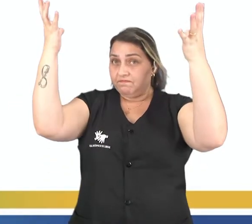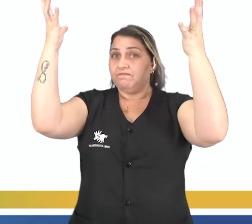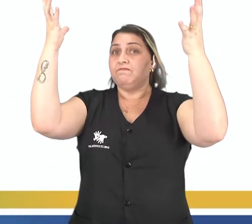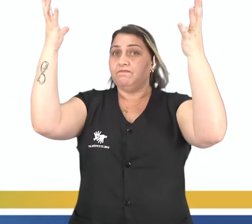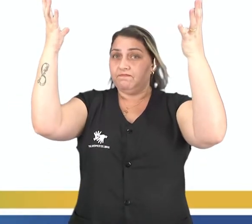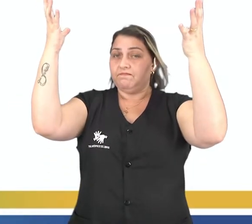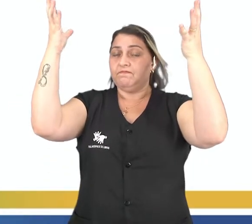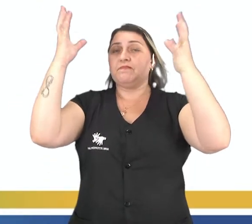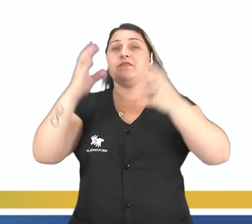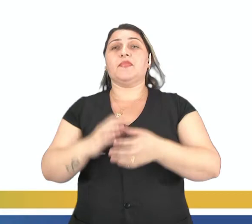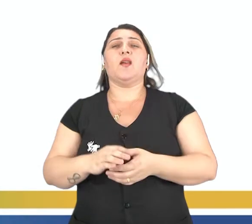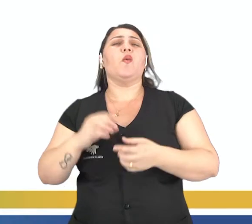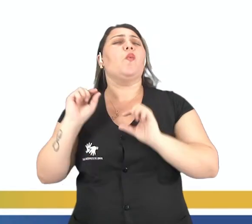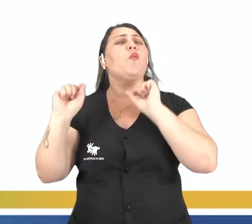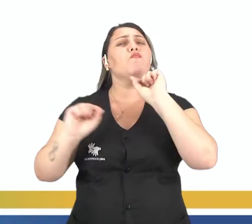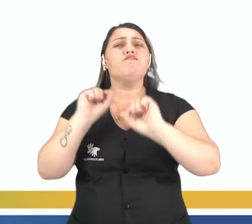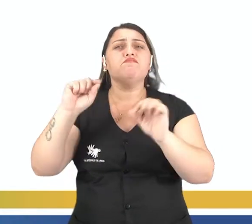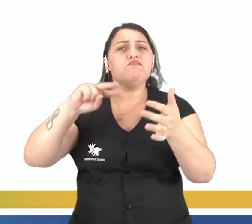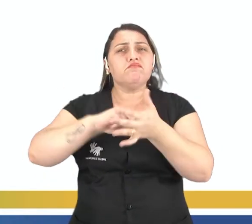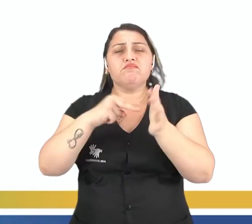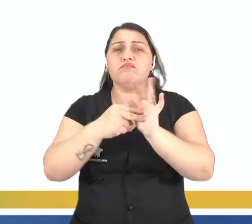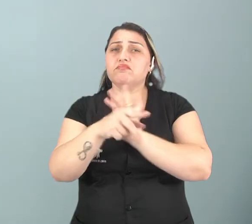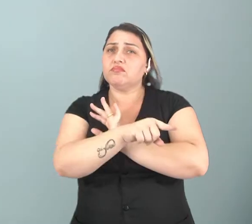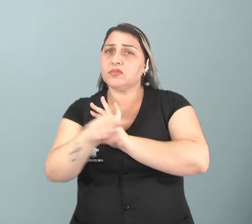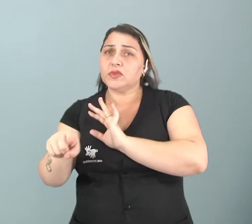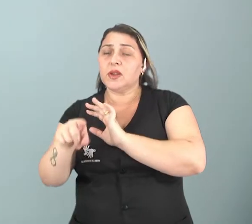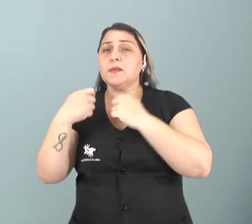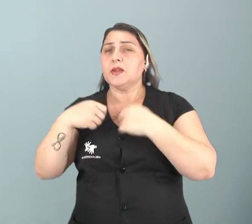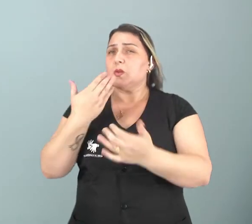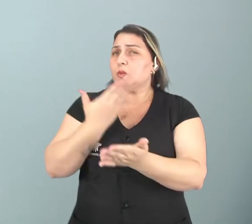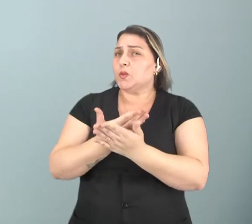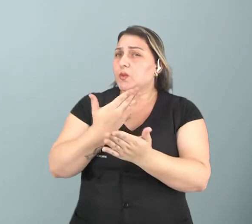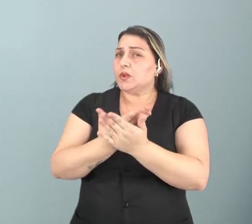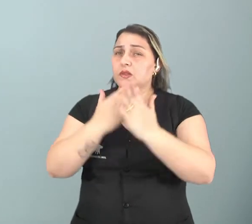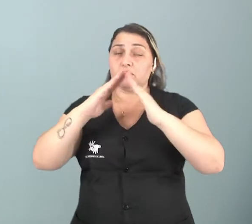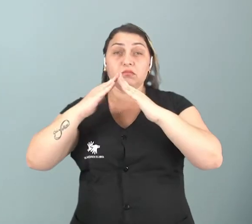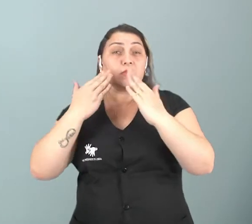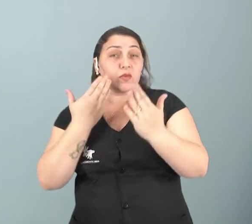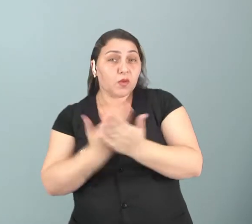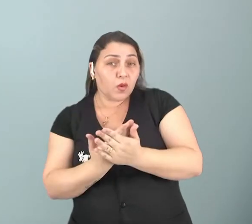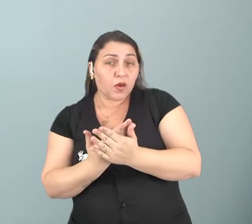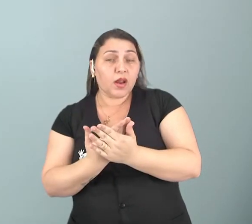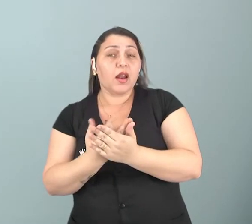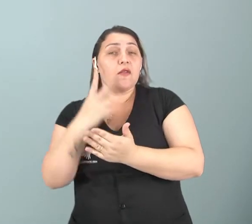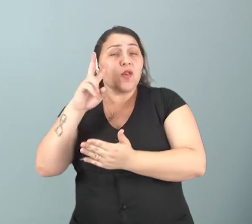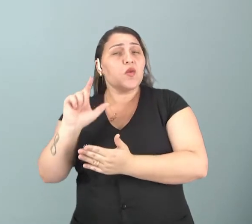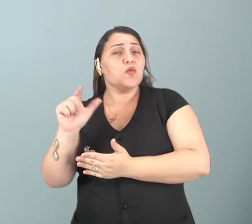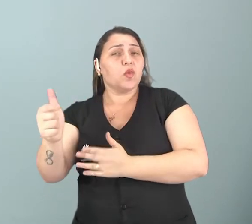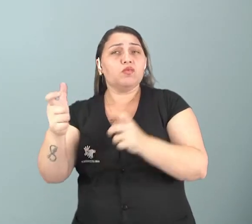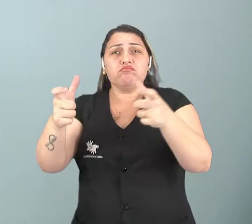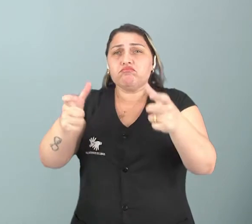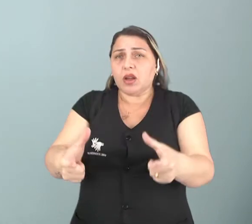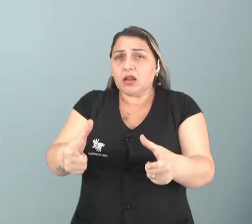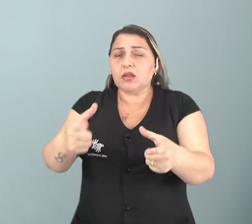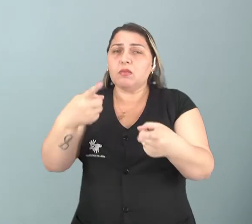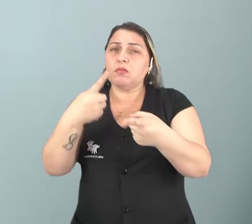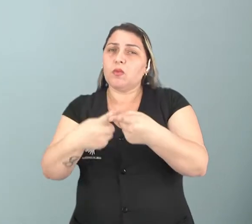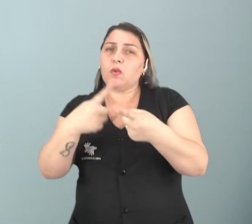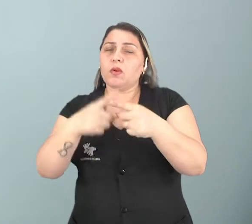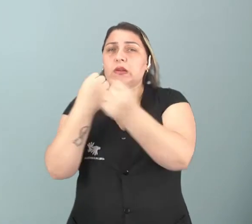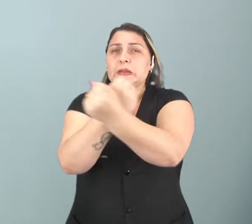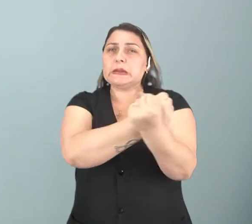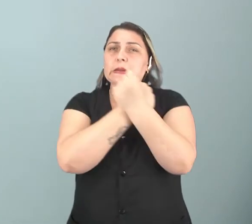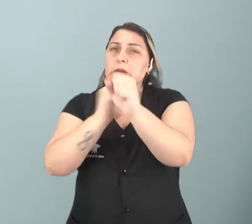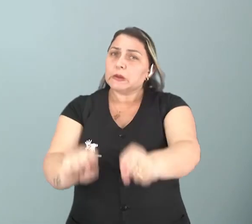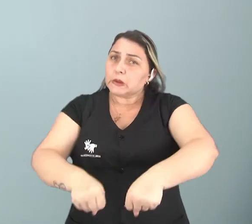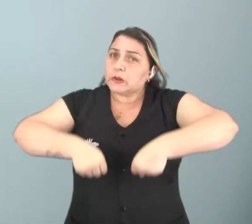comemorativas. Isso quer dizer o que para vocês? Quer dizer que a gente estuda isso na escola, que a gente vê em outros lugares? Porque escravos